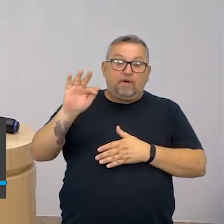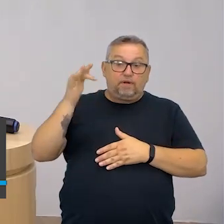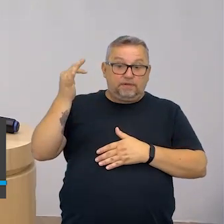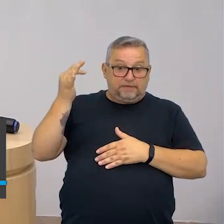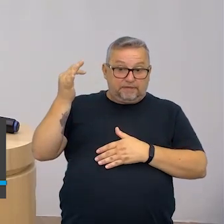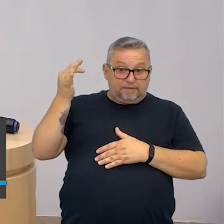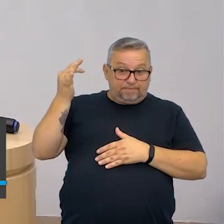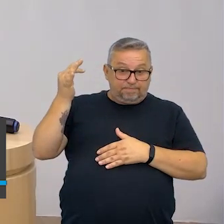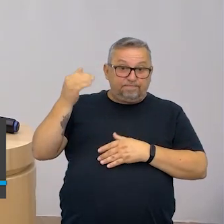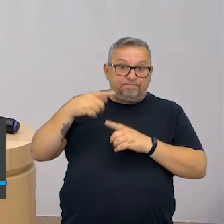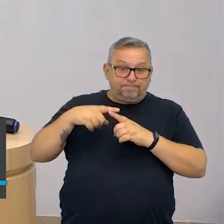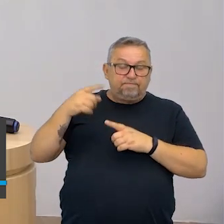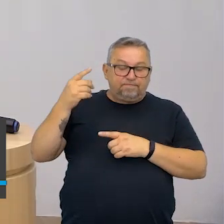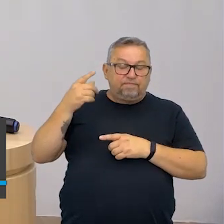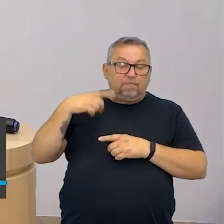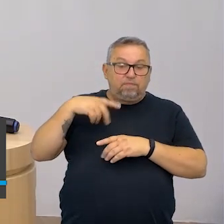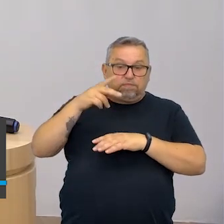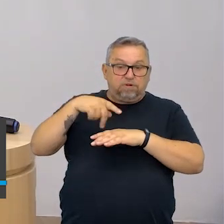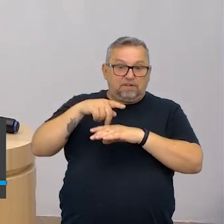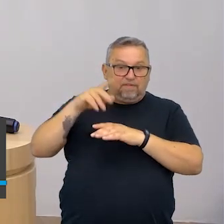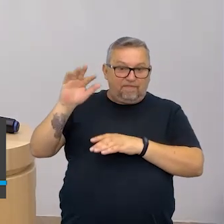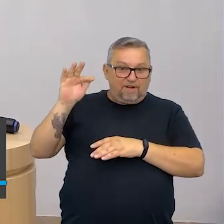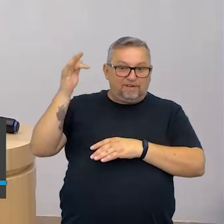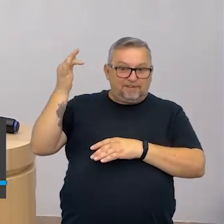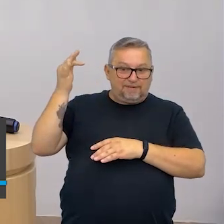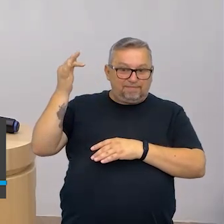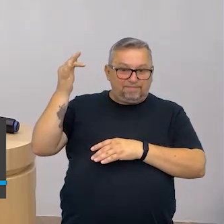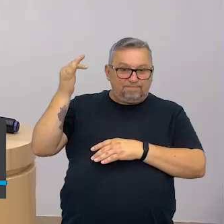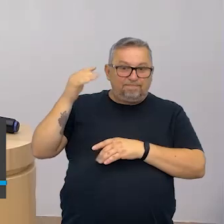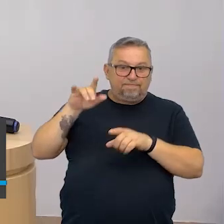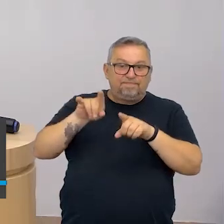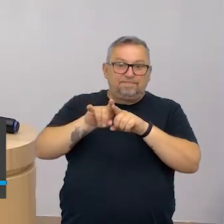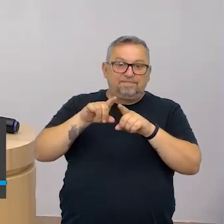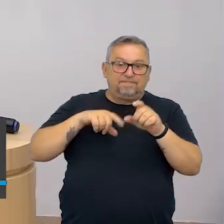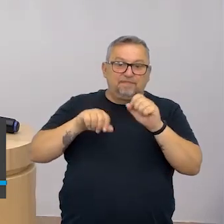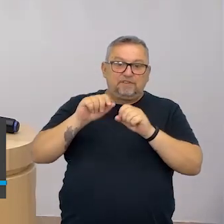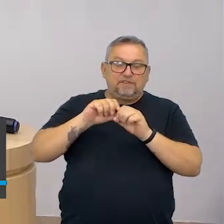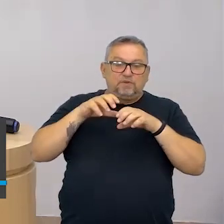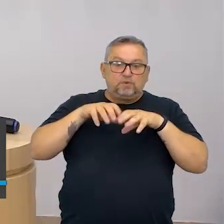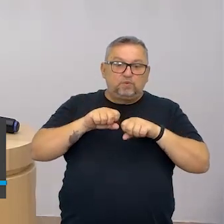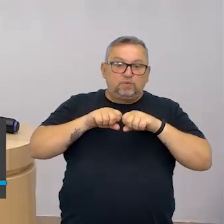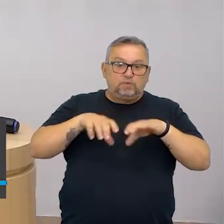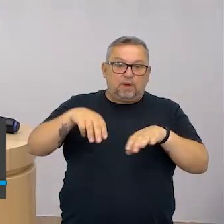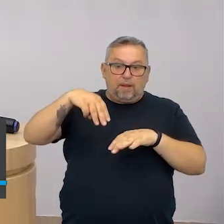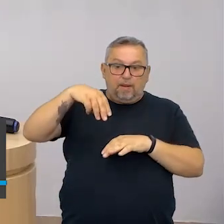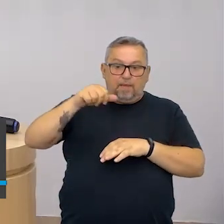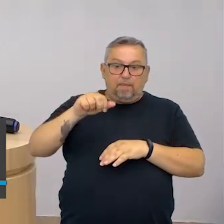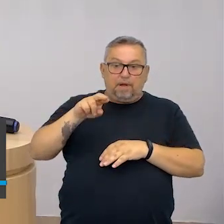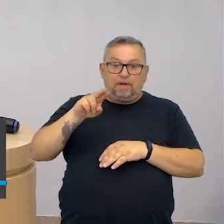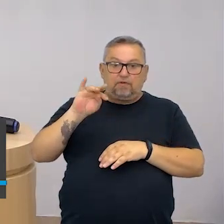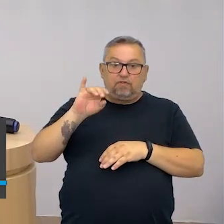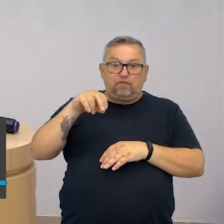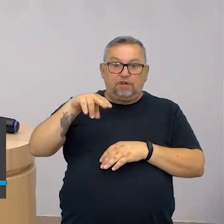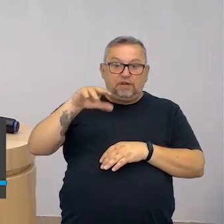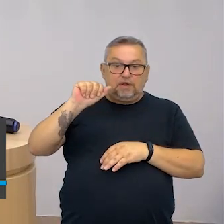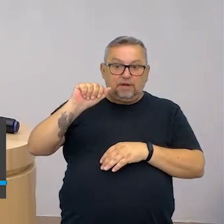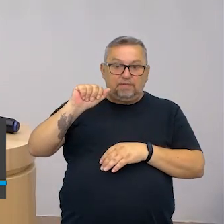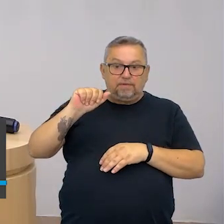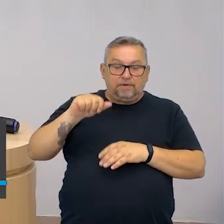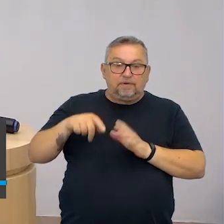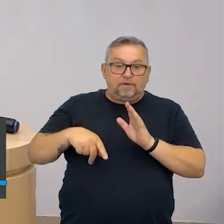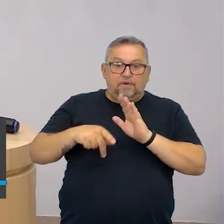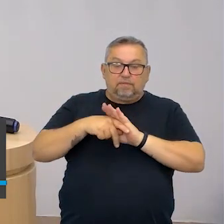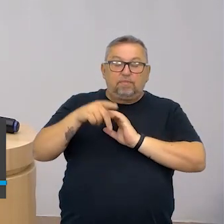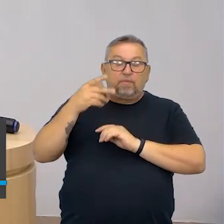está falando então do país que colonizou a Martinica, né? Então ele está falando aí da França.